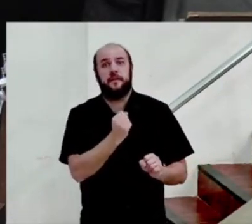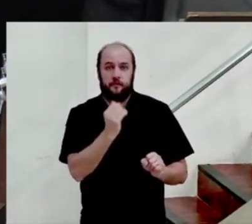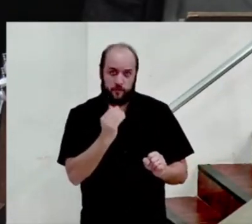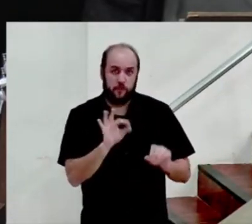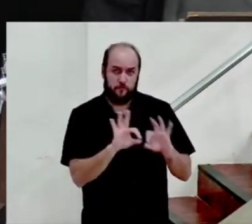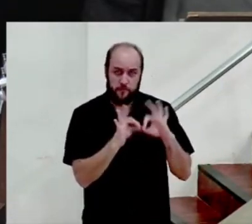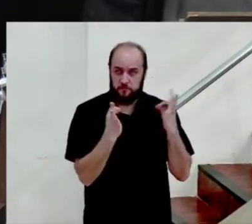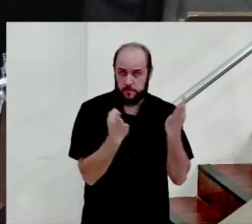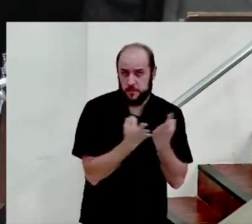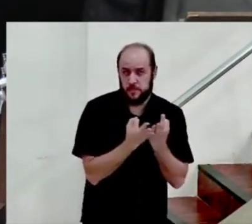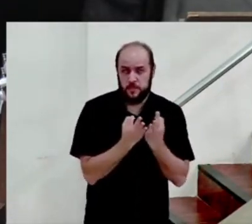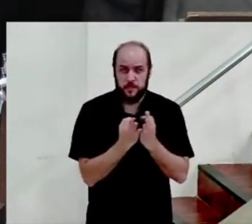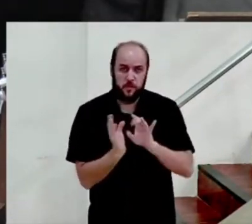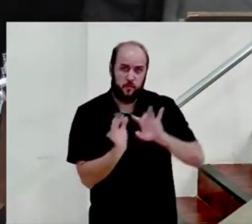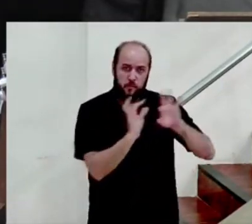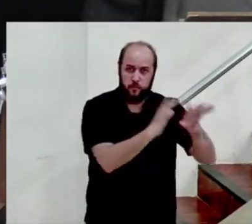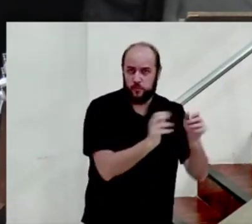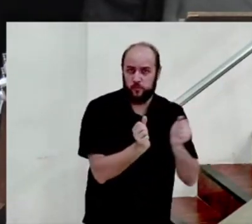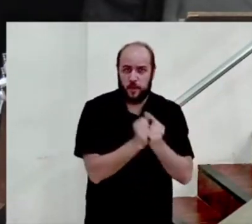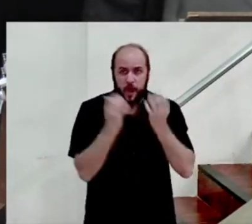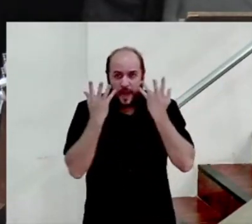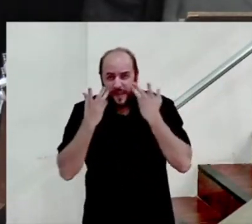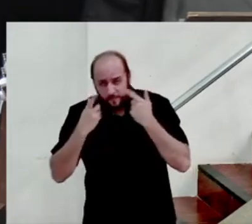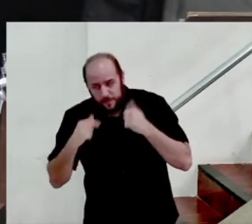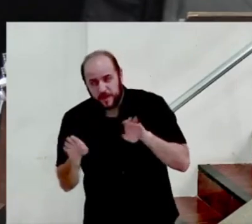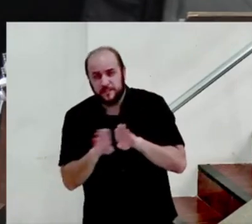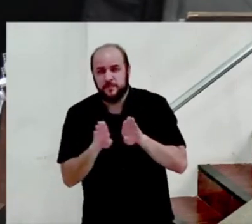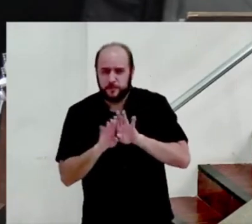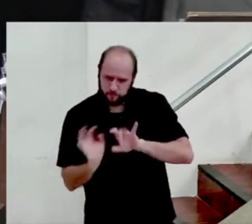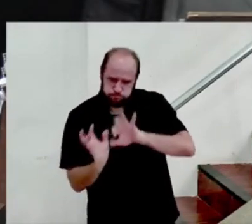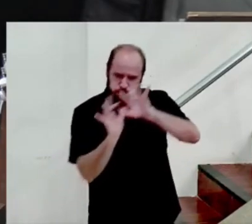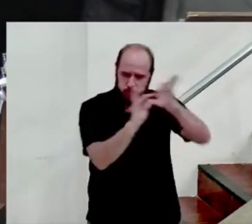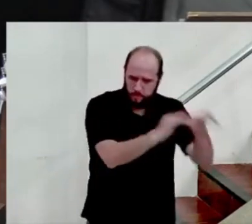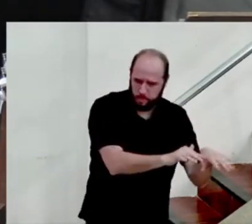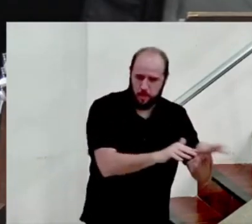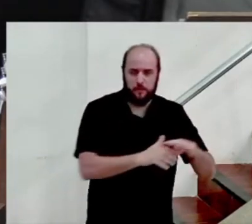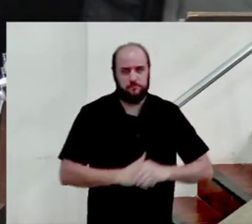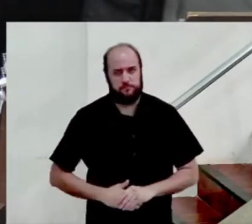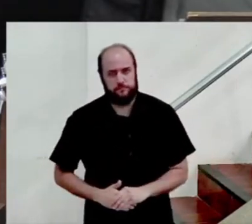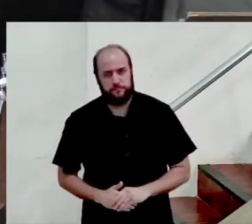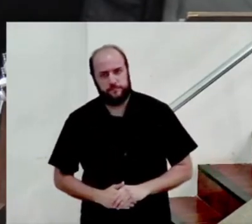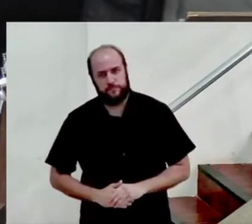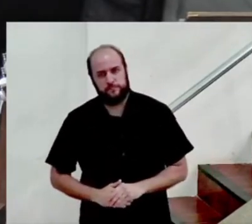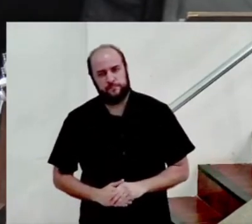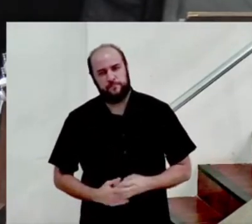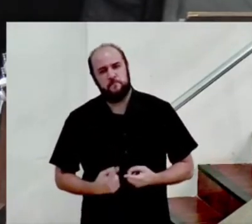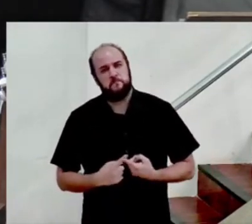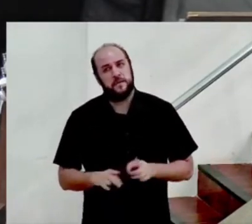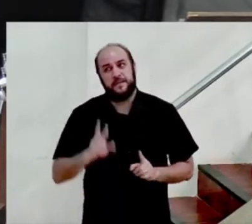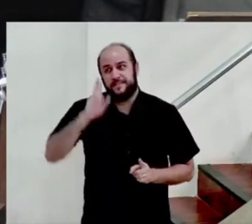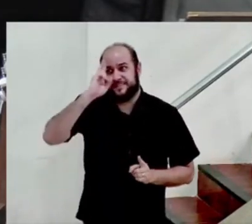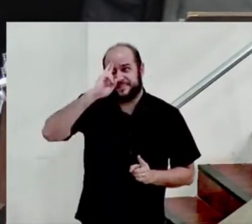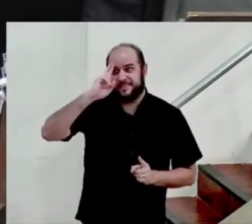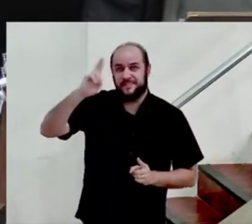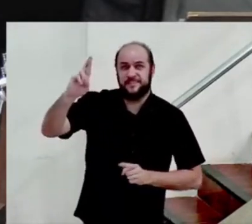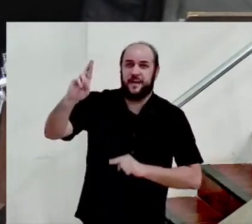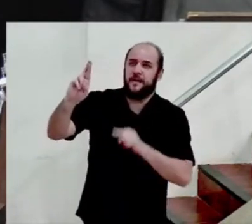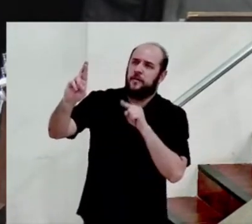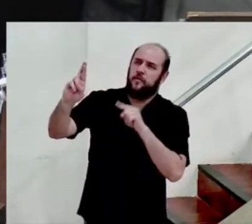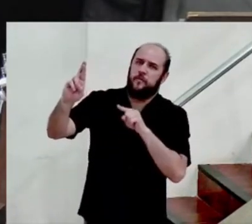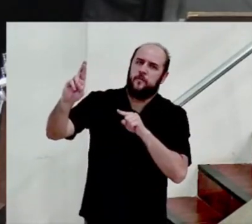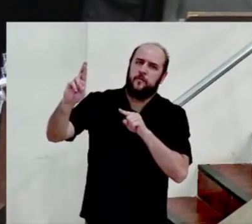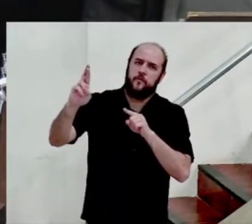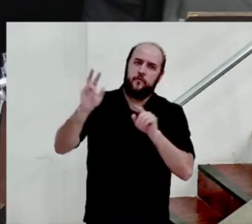família, assim como animais, segundo aquilo que o Senhor ordenou, entrariam. Mas o Senhor é quem